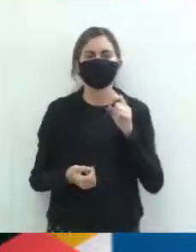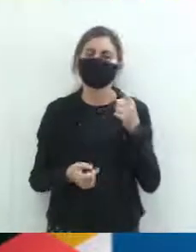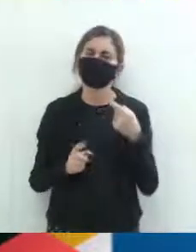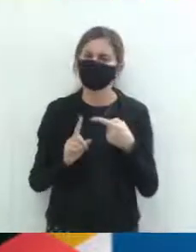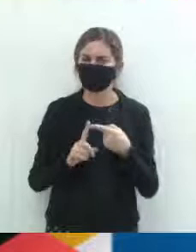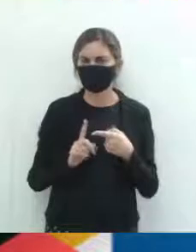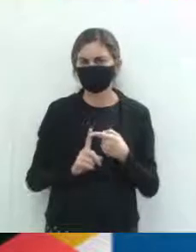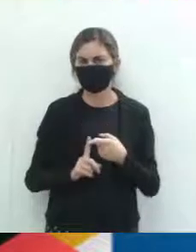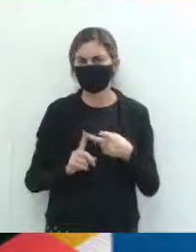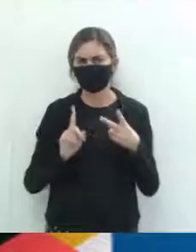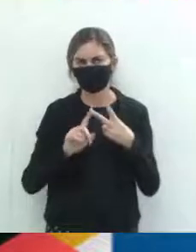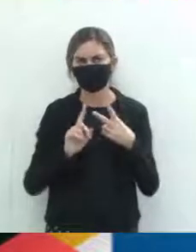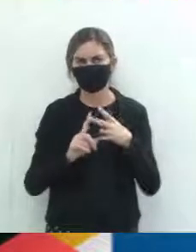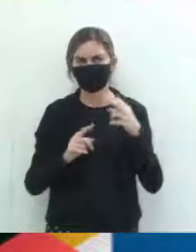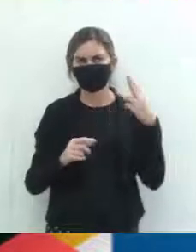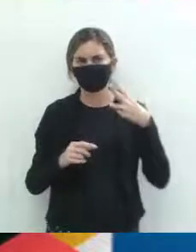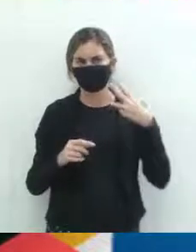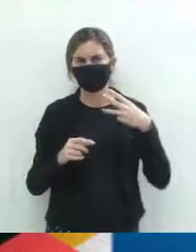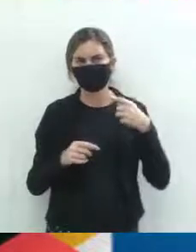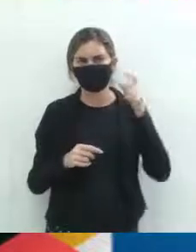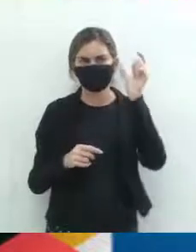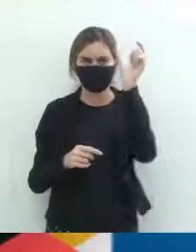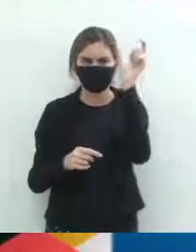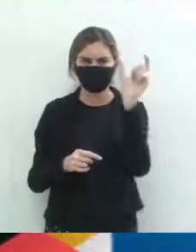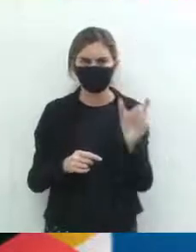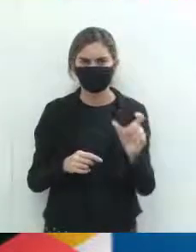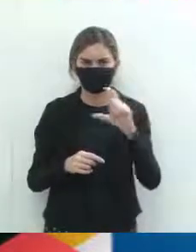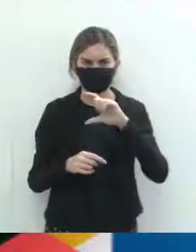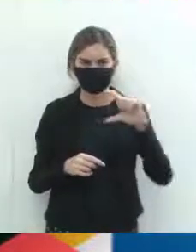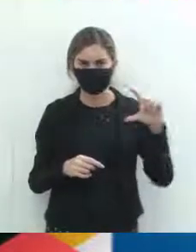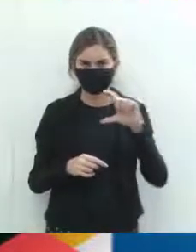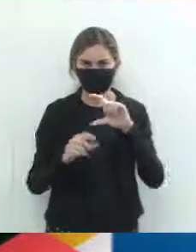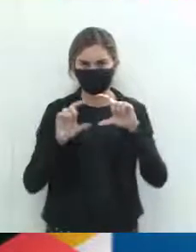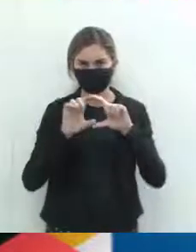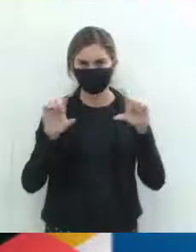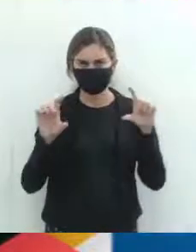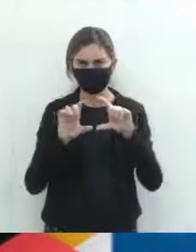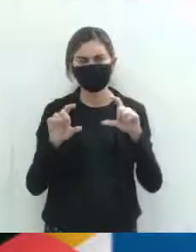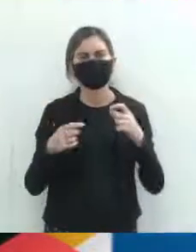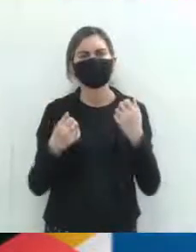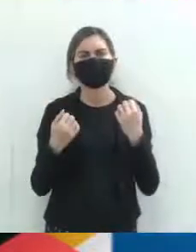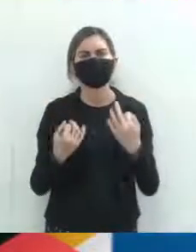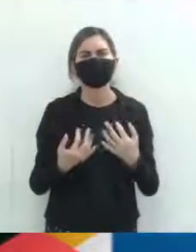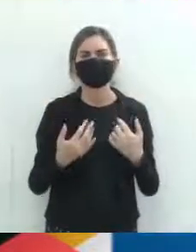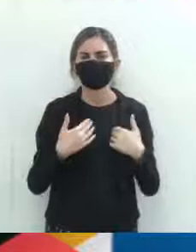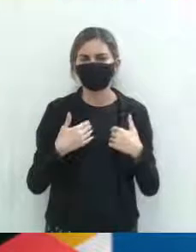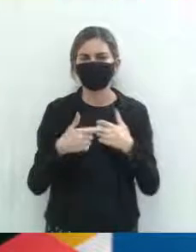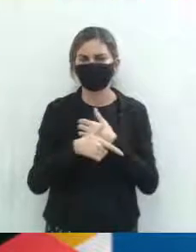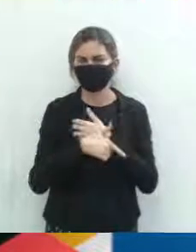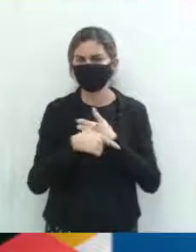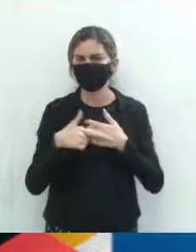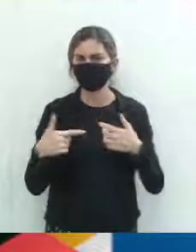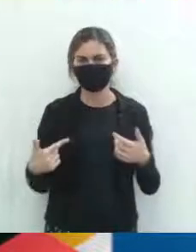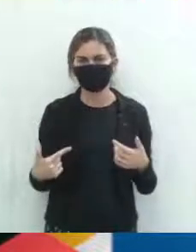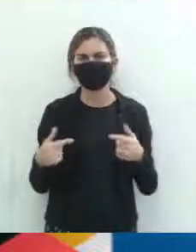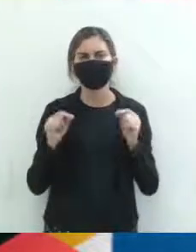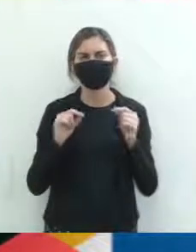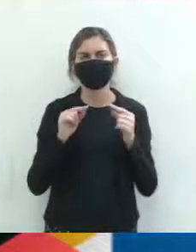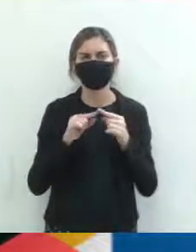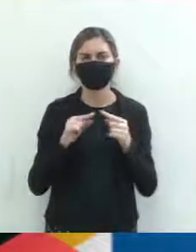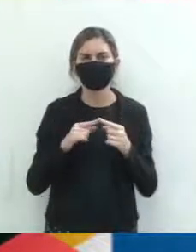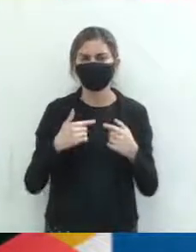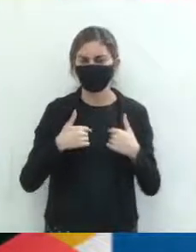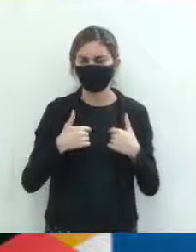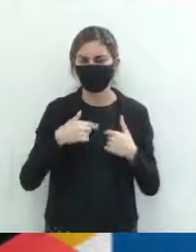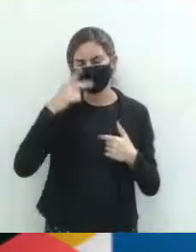no segundo quadradinho aqui, ou na segunda parte aqui do nosso slide, você vai ver que a moral tem a ver com a sua